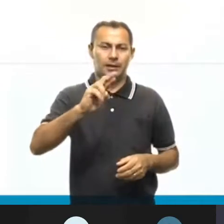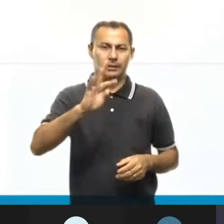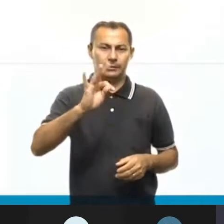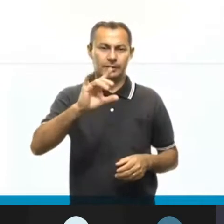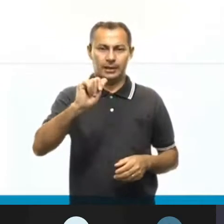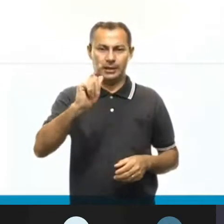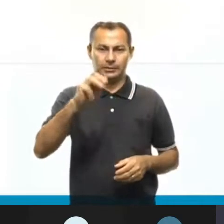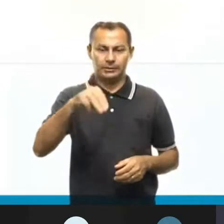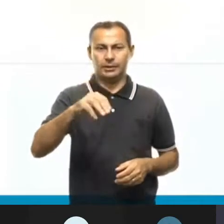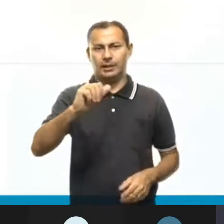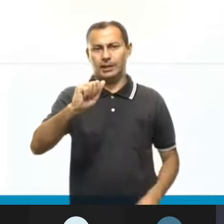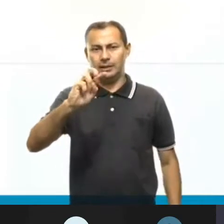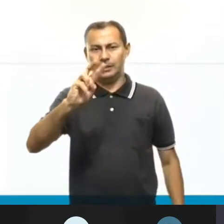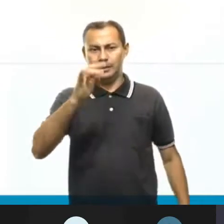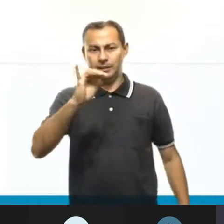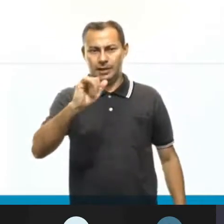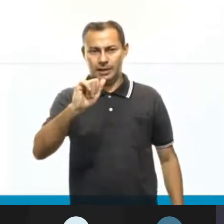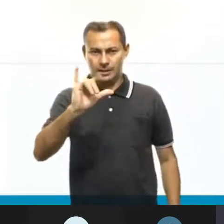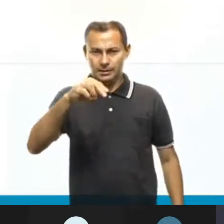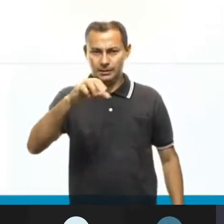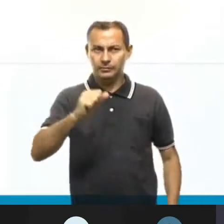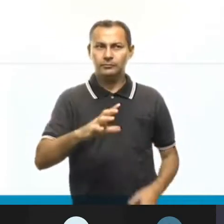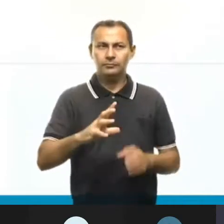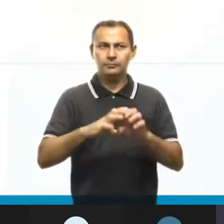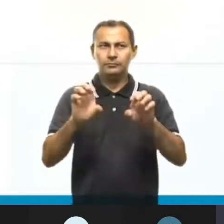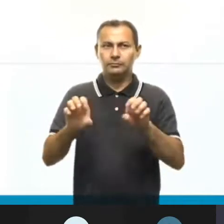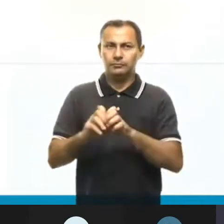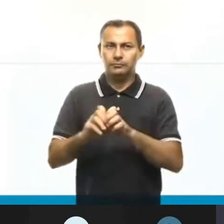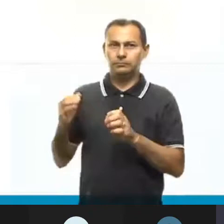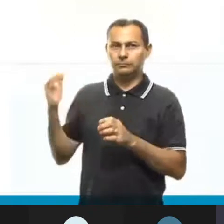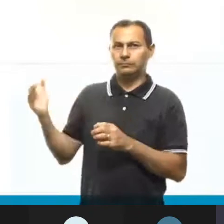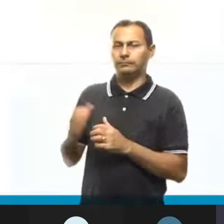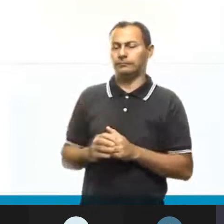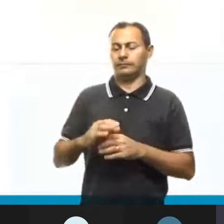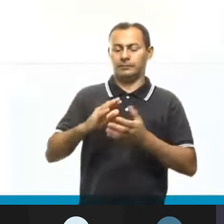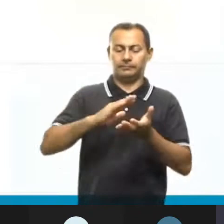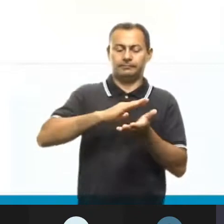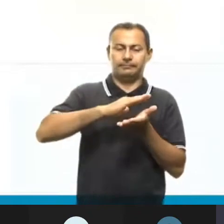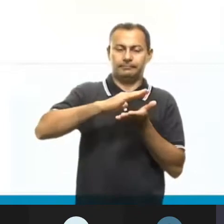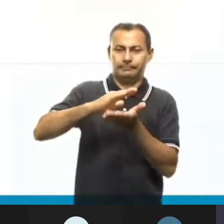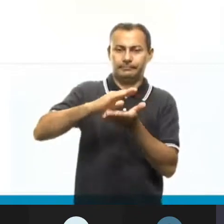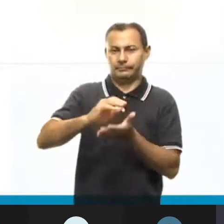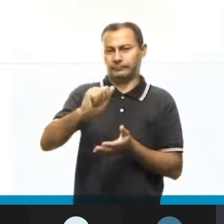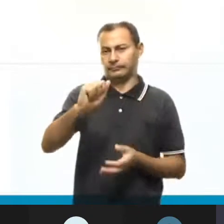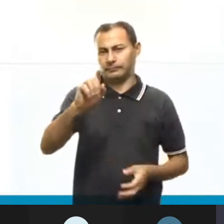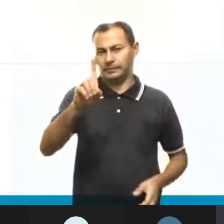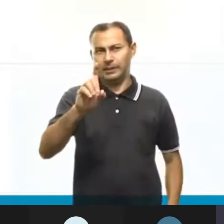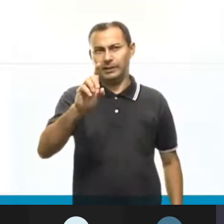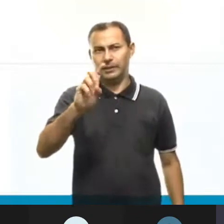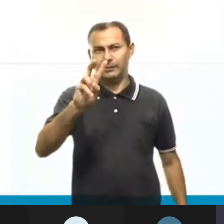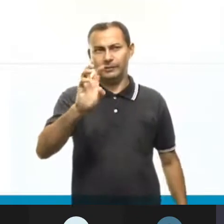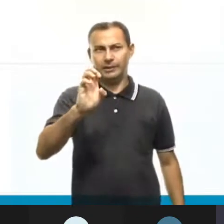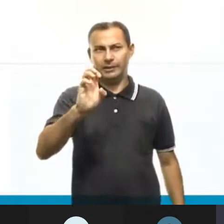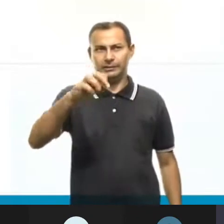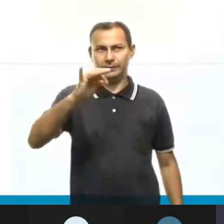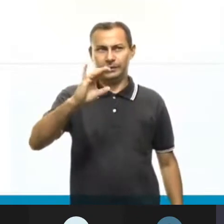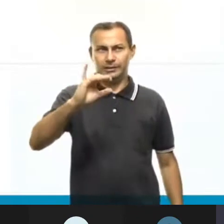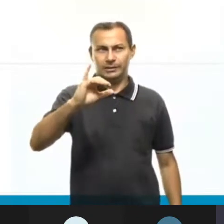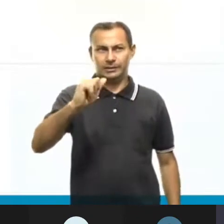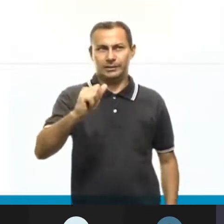cartilagem hialina e depois nós vamos ter essa estrutura aqui, ó, que é a camada adventícia, tá? Então,